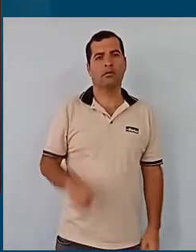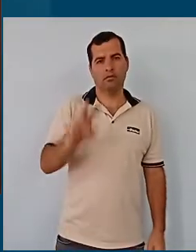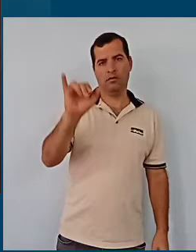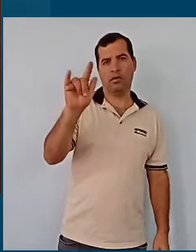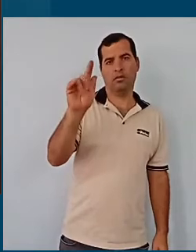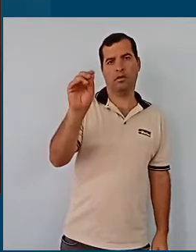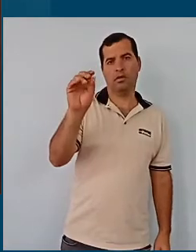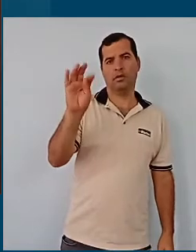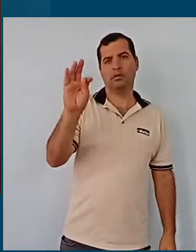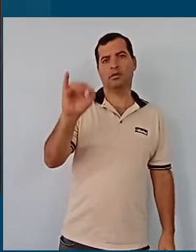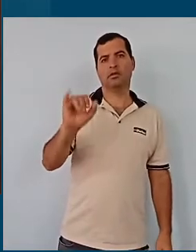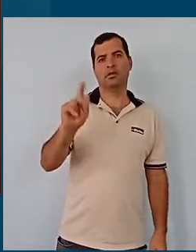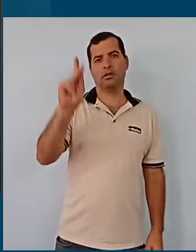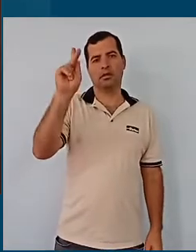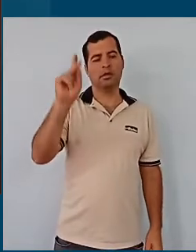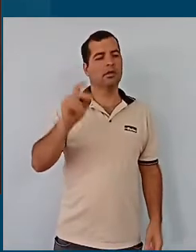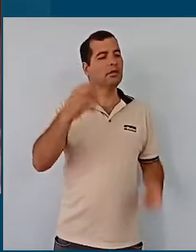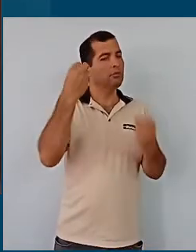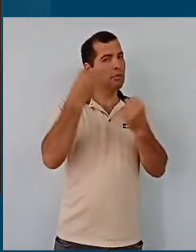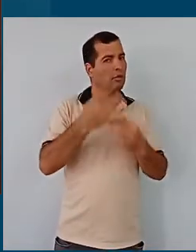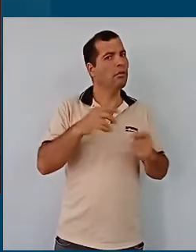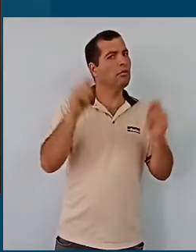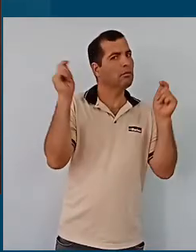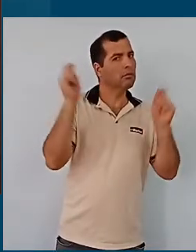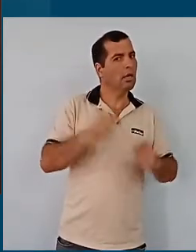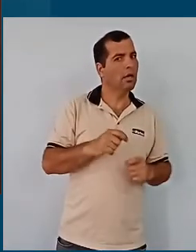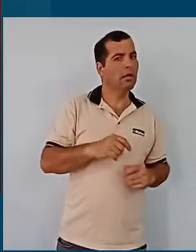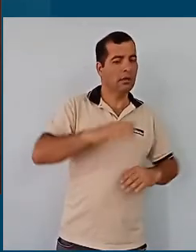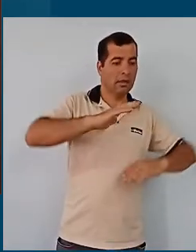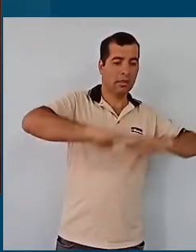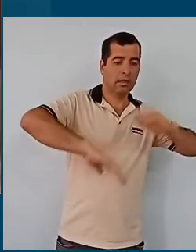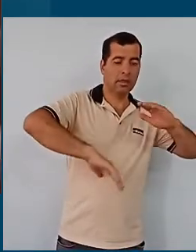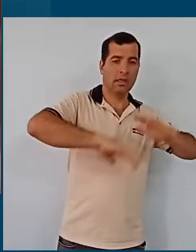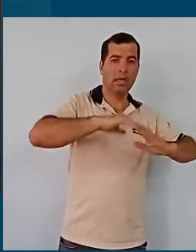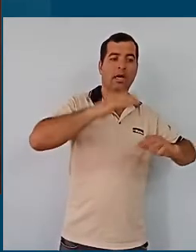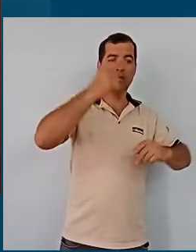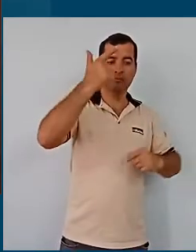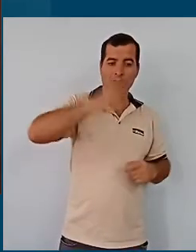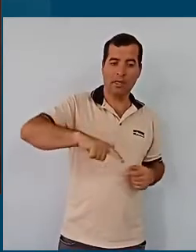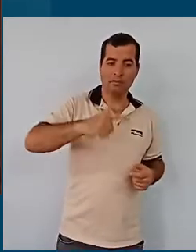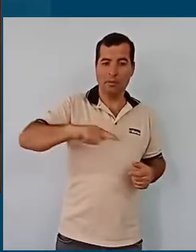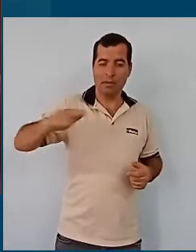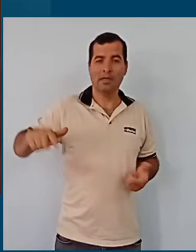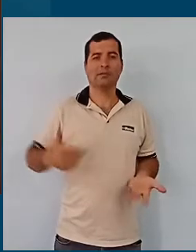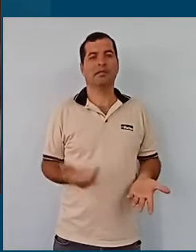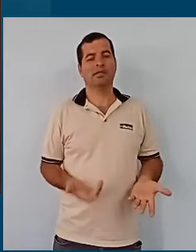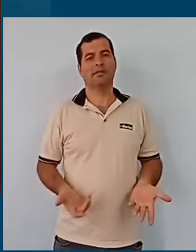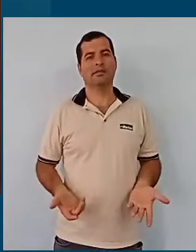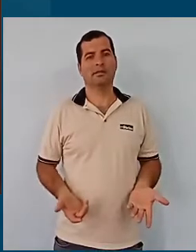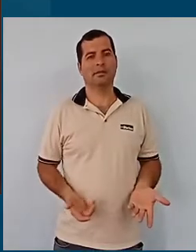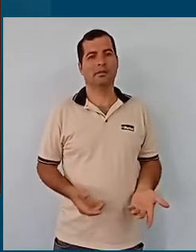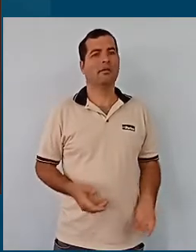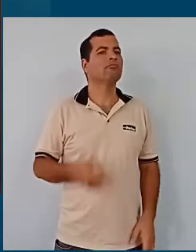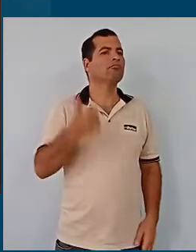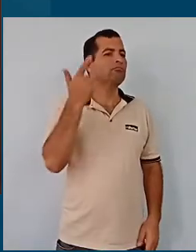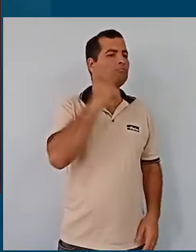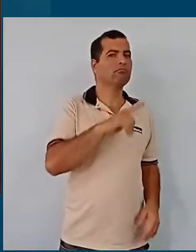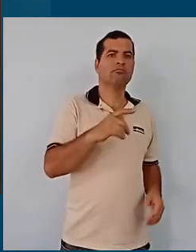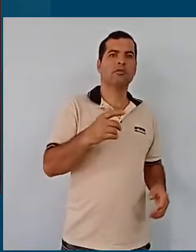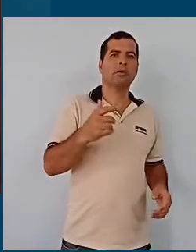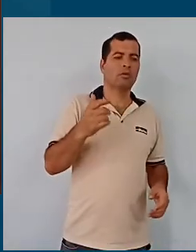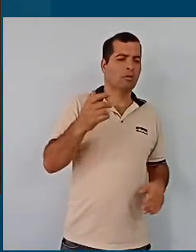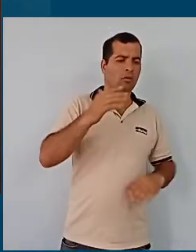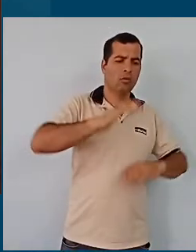uma única aptidão para criar aptidões, com uma única habilidade, a habilidade de